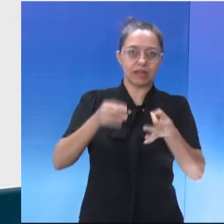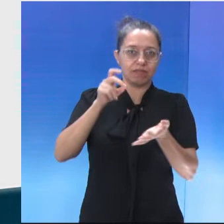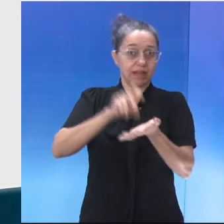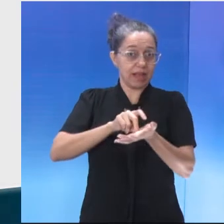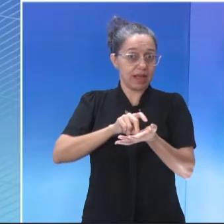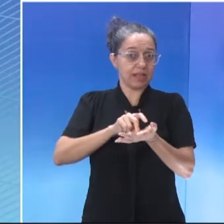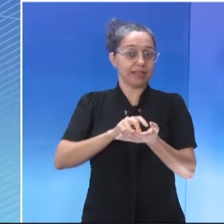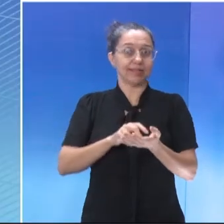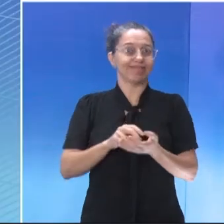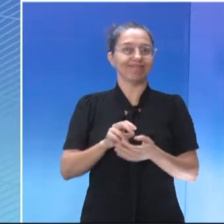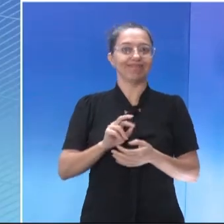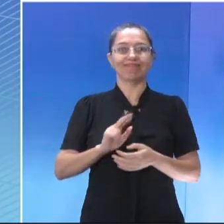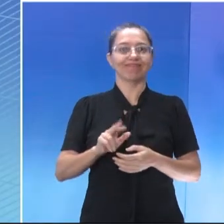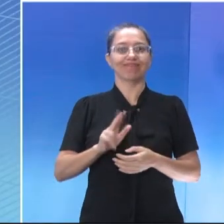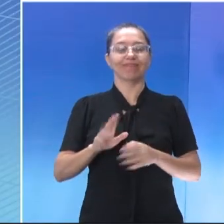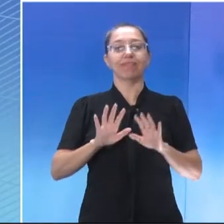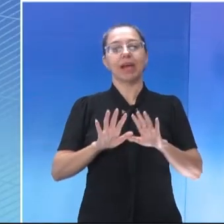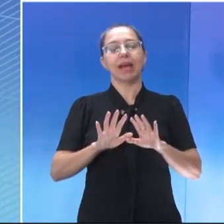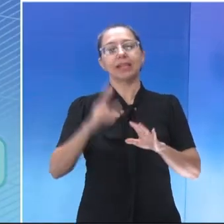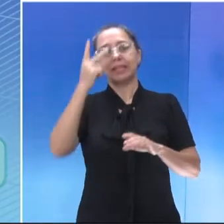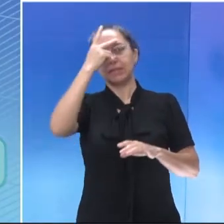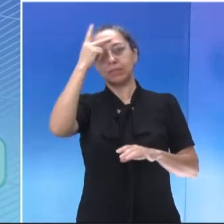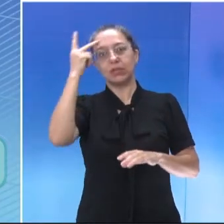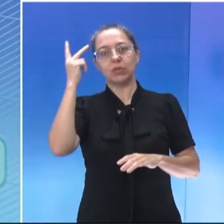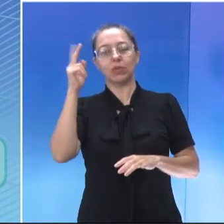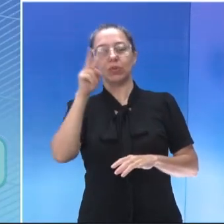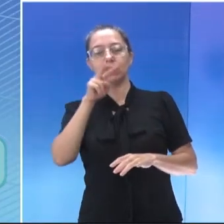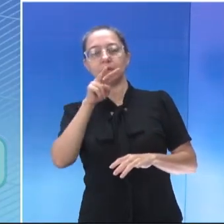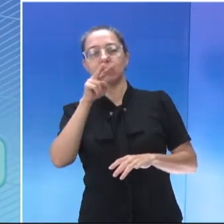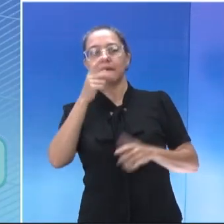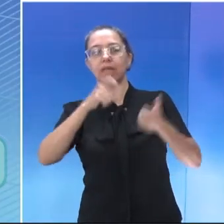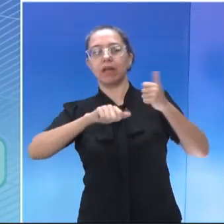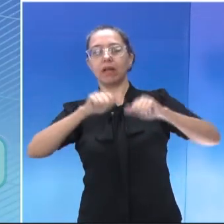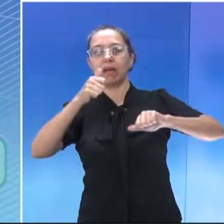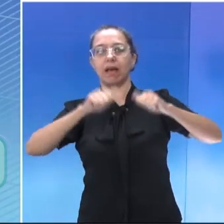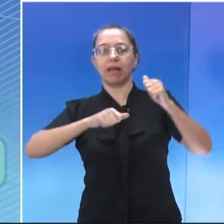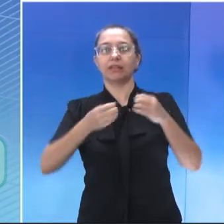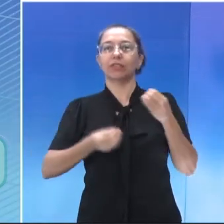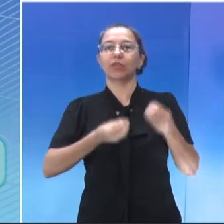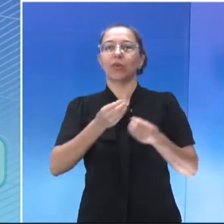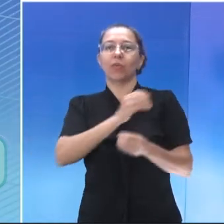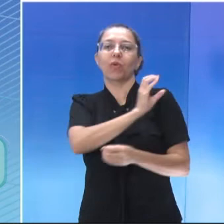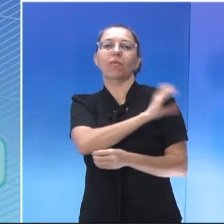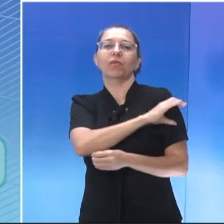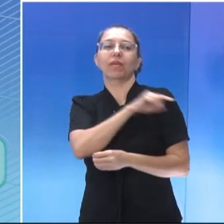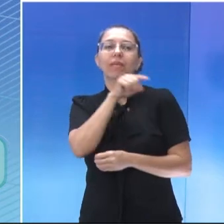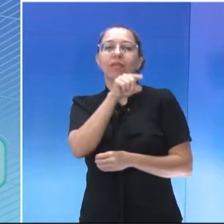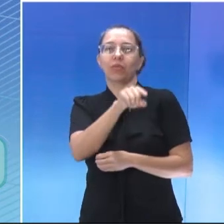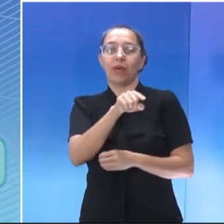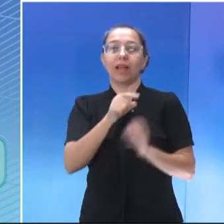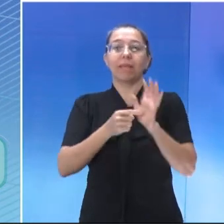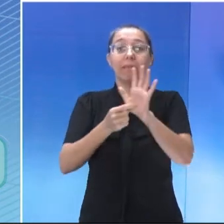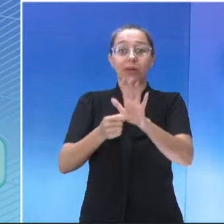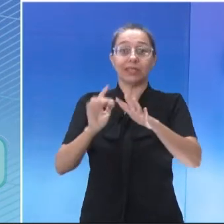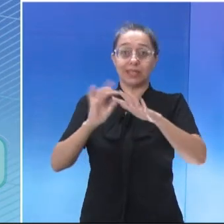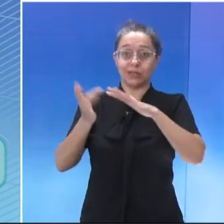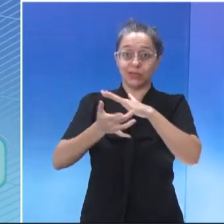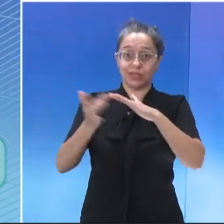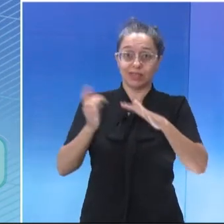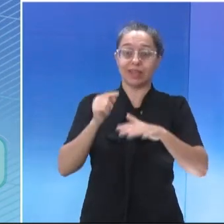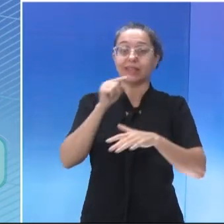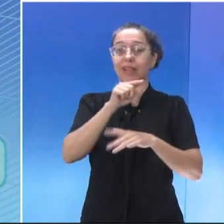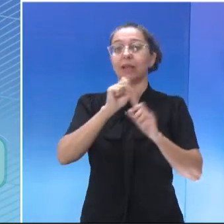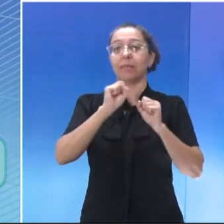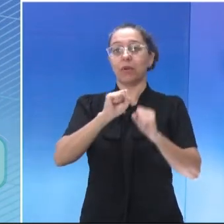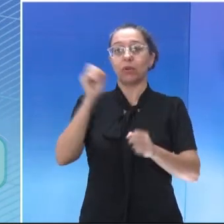mesmo? Mas as pessoas elas são julgadas pela sua conduta. E aquilo que ela mostra, aquilo que ela demonstra nas redes sociais, ela